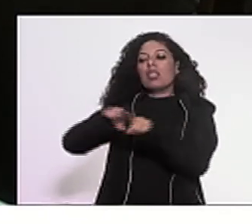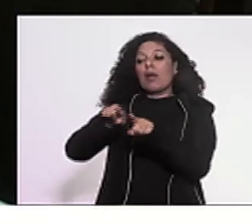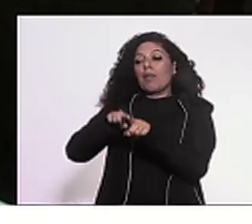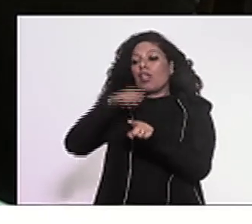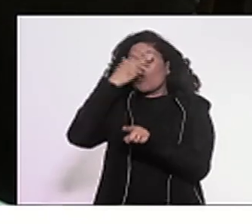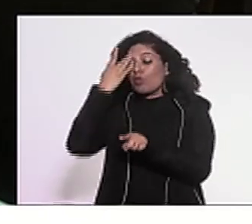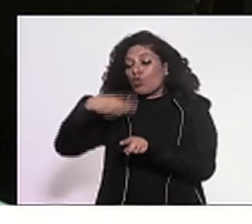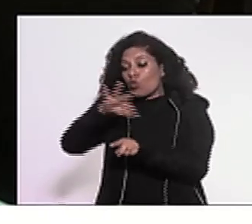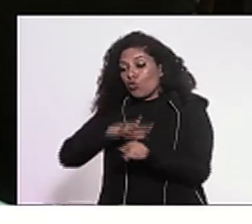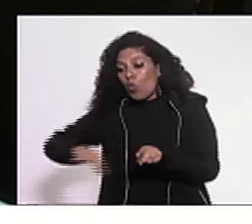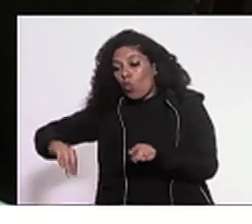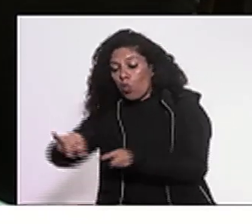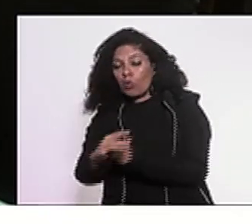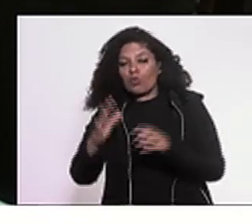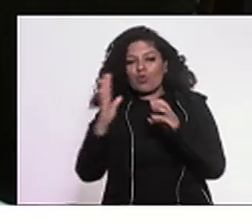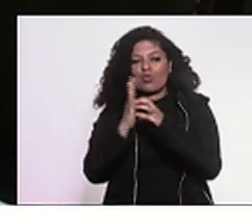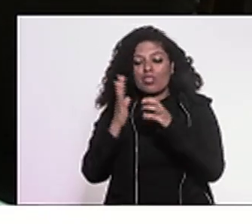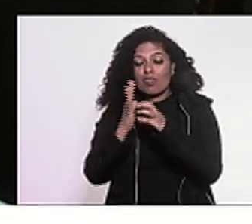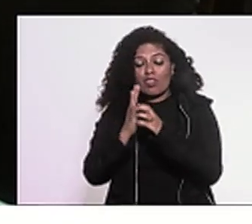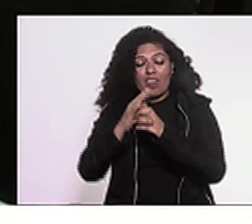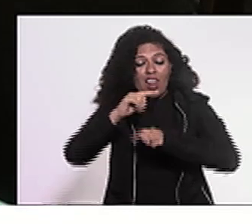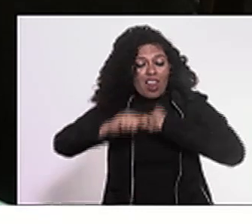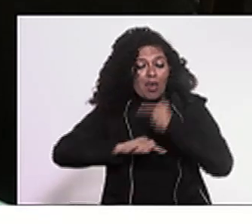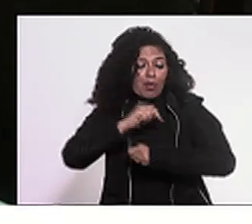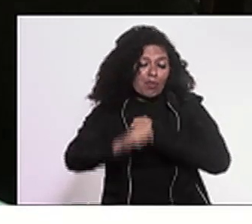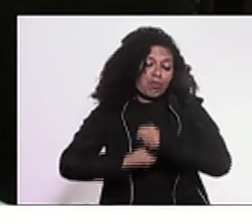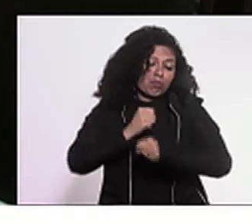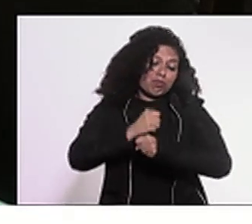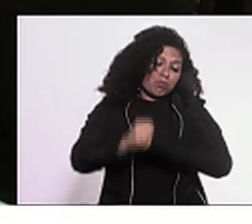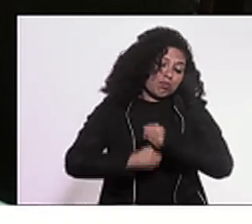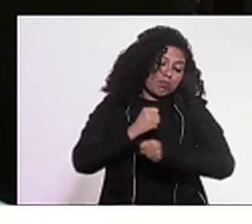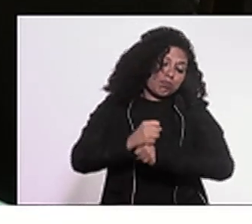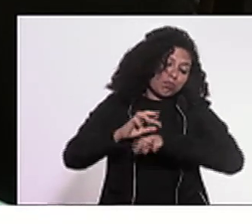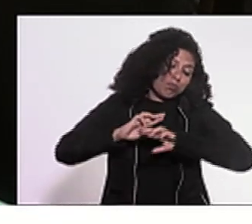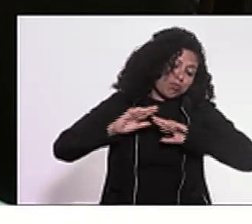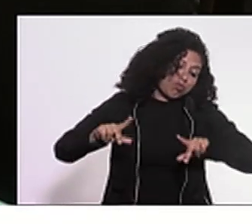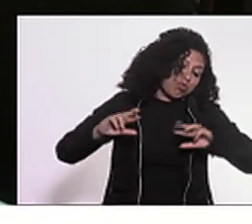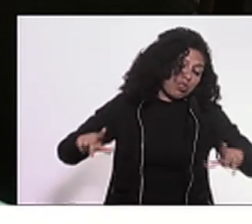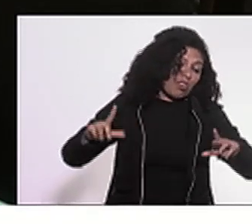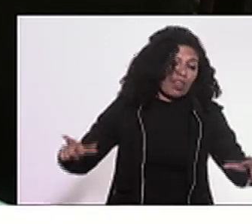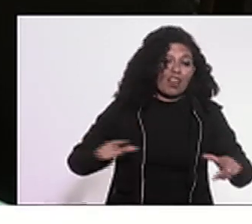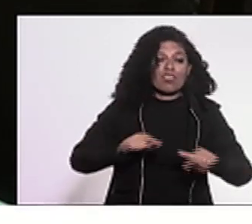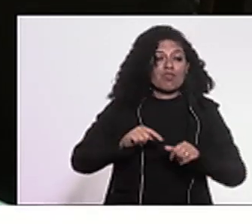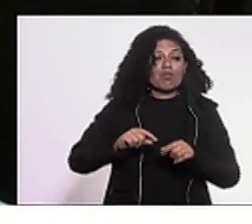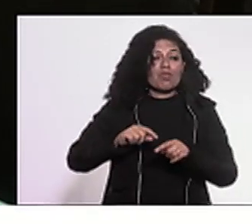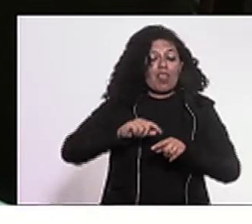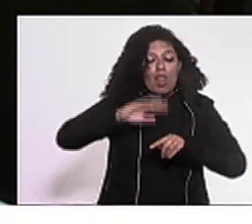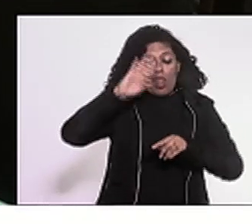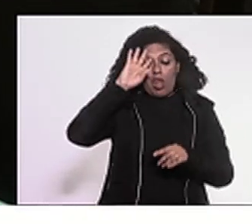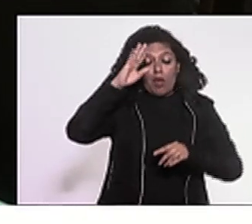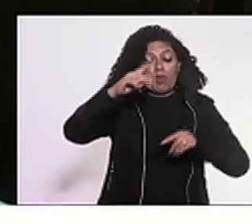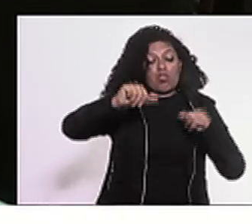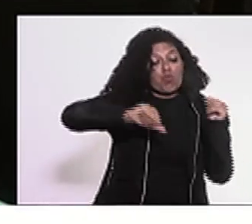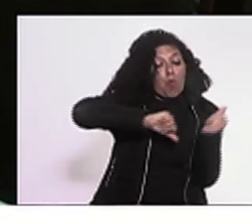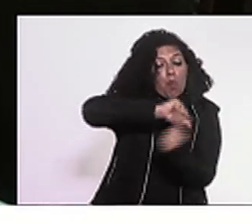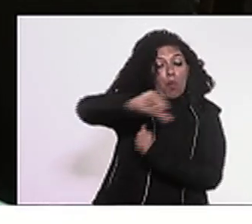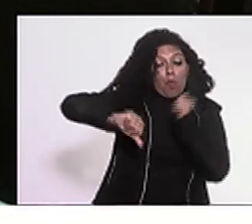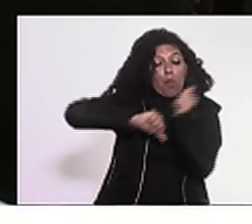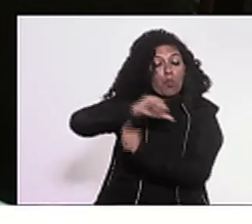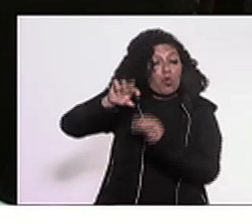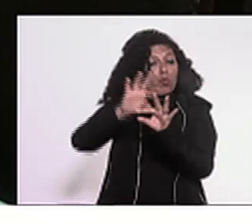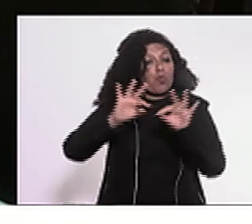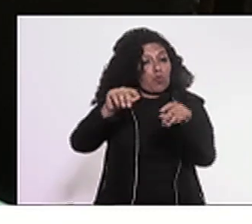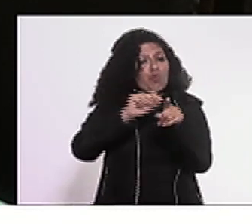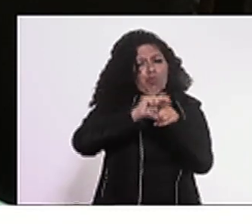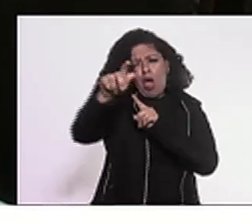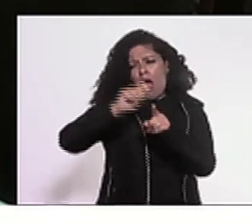na instituição ao longo de tantos anos. Isso parte não só por um assédio funcional, mas moral